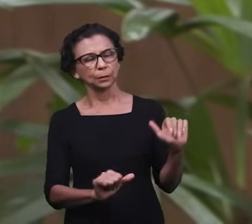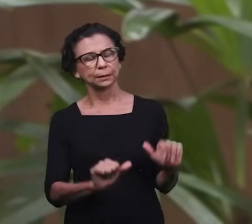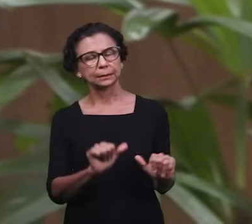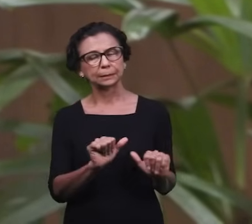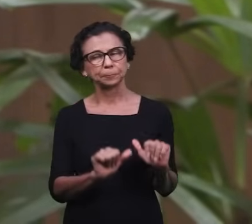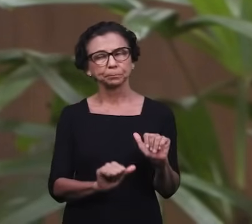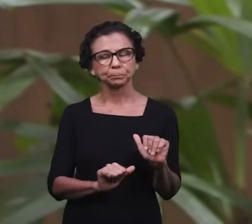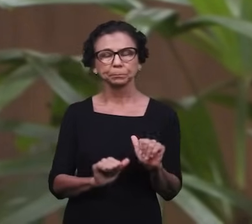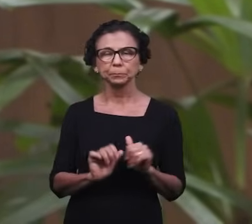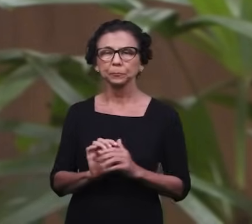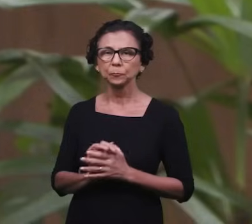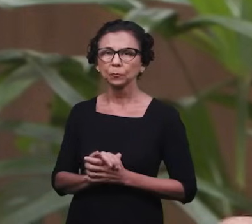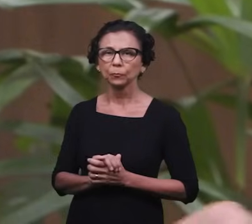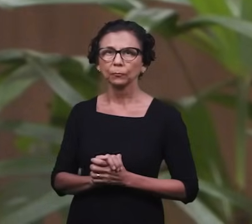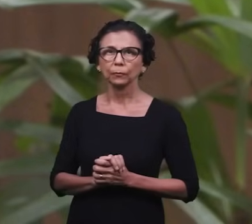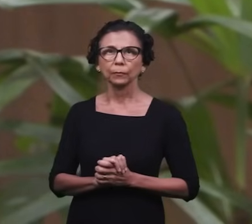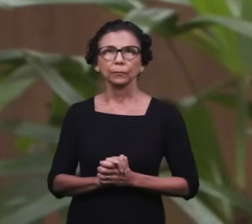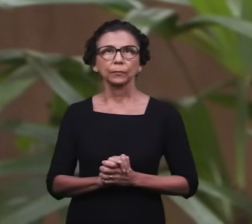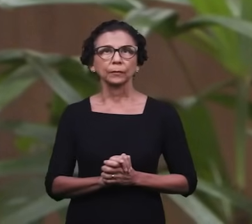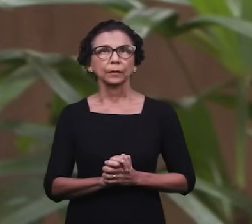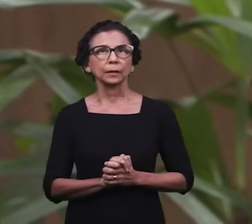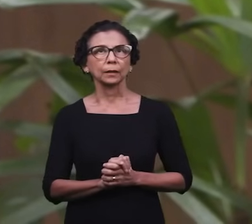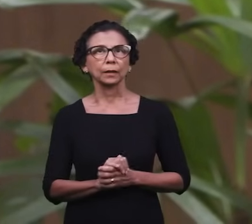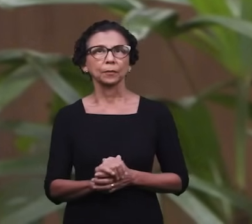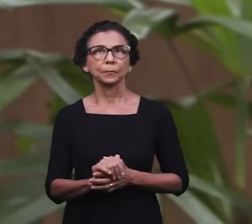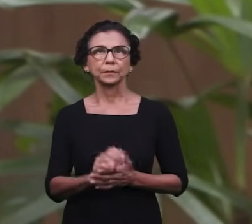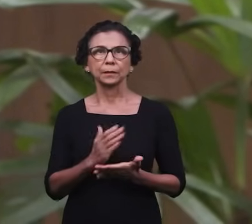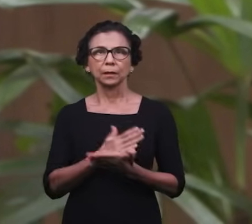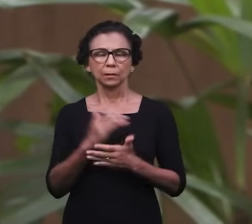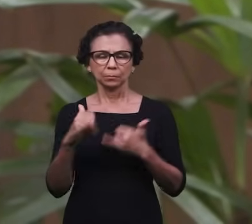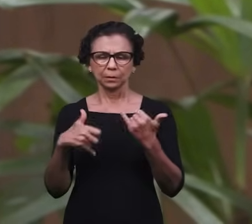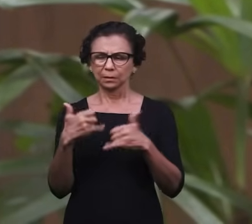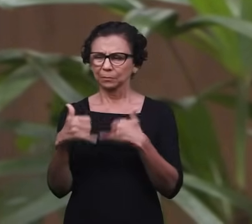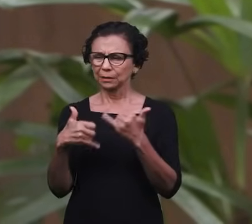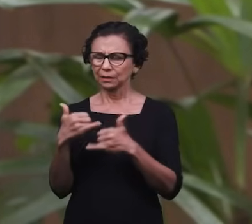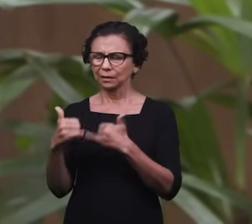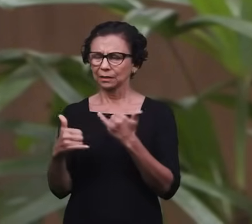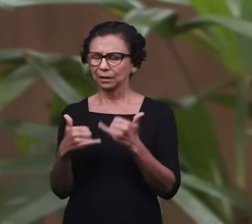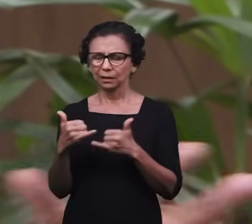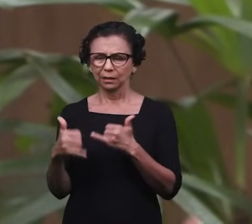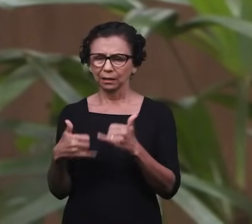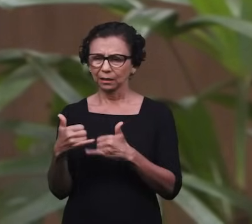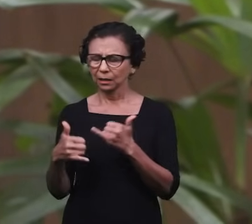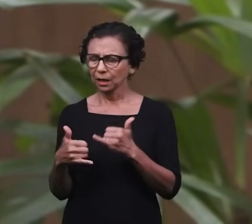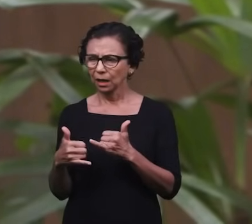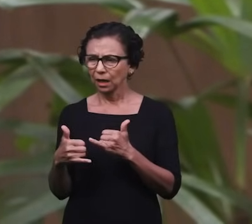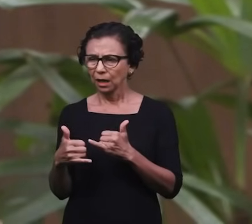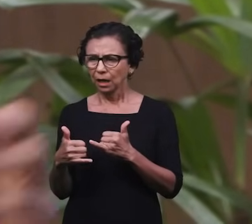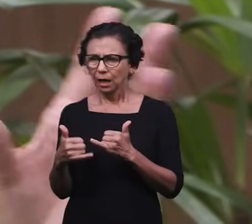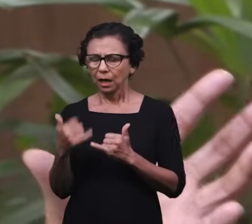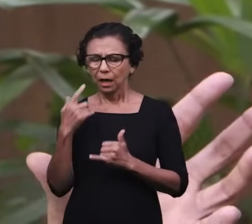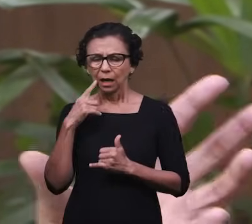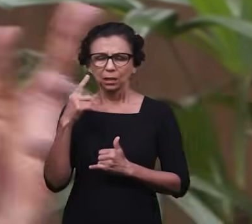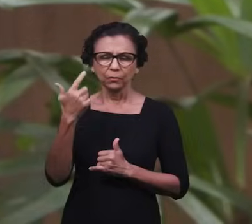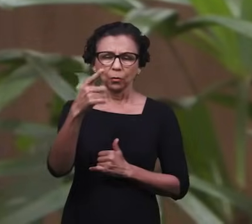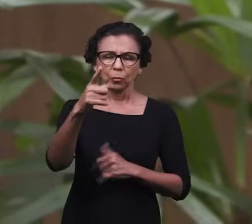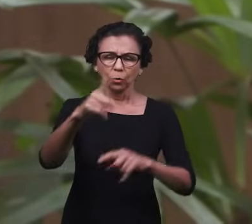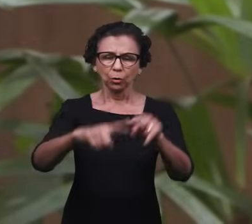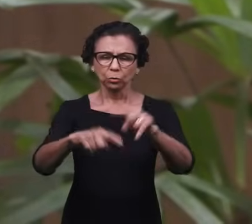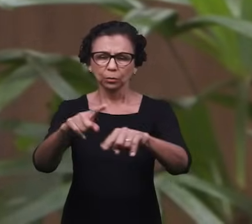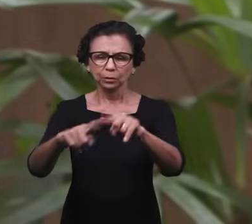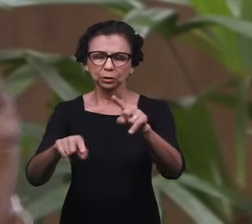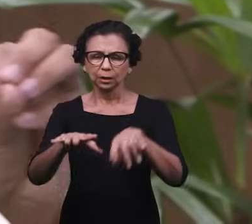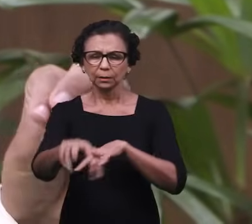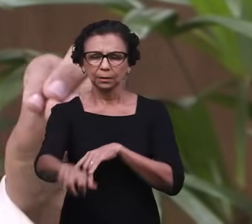e manter esse contato, porque às vezes começa a brincadeira, daqui a pouco ele vê um objeto, ele prefere o objeto ao ser humano. E desde bebezinho você